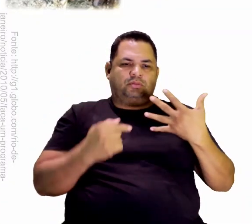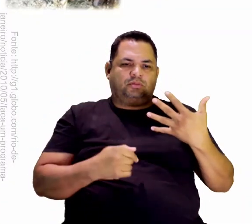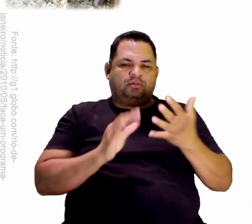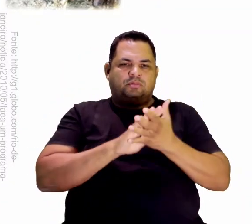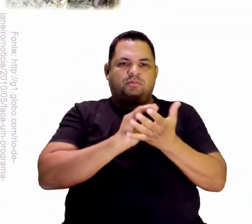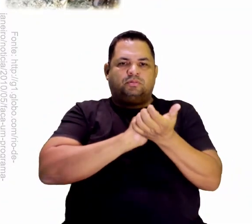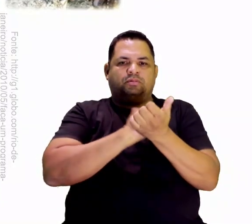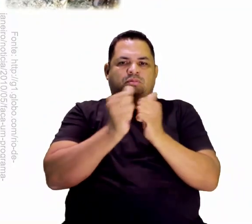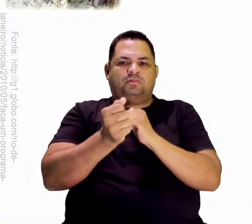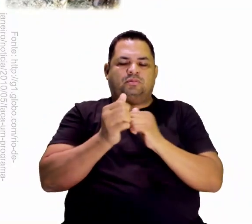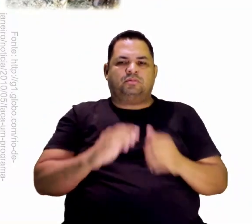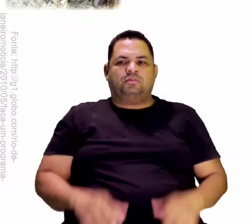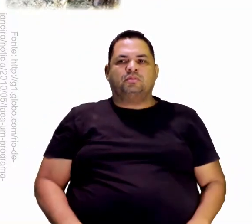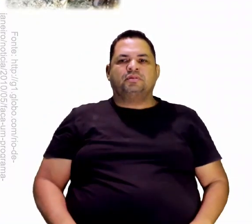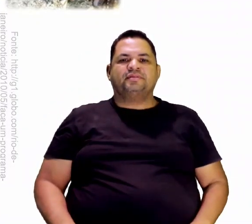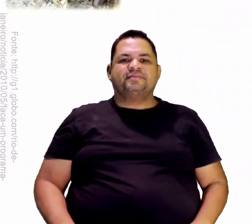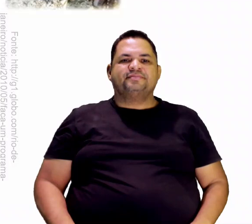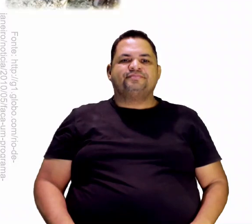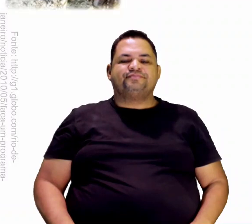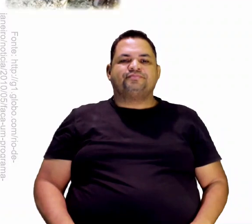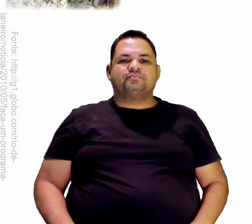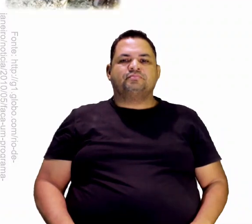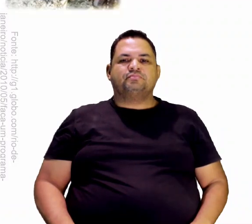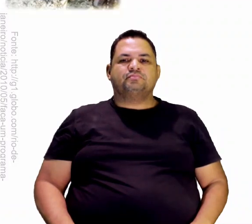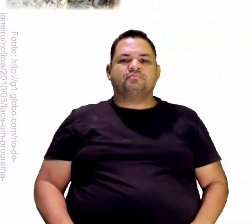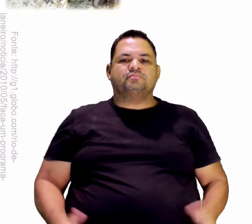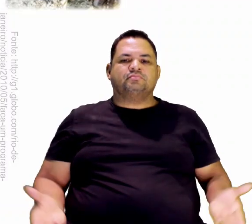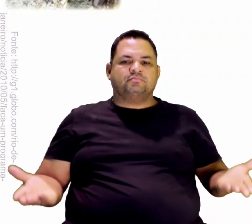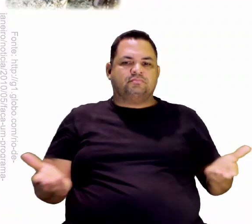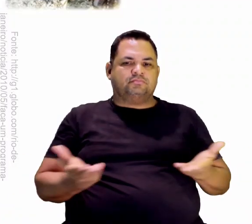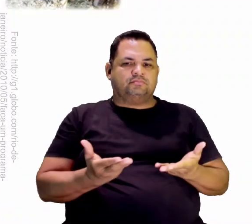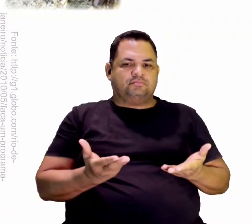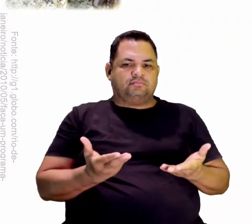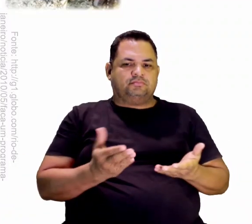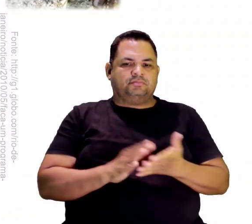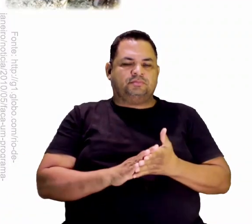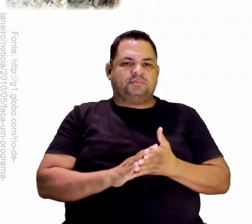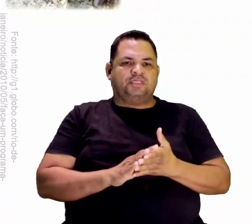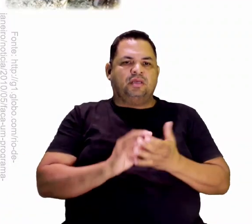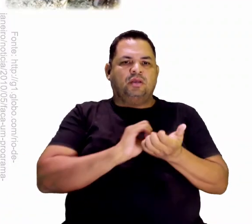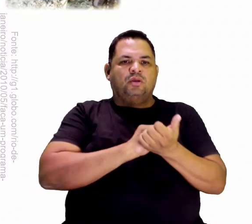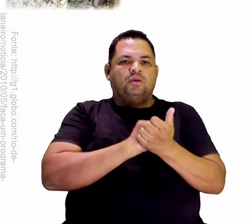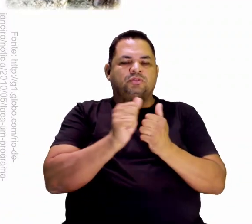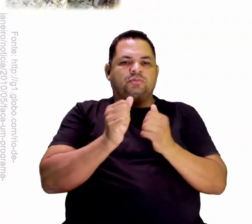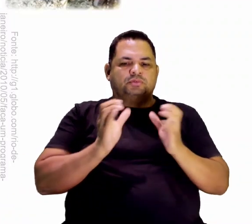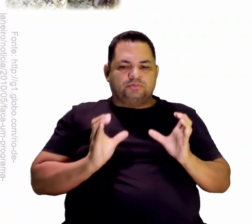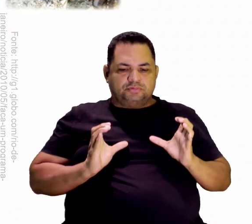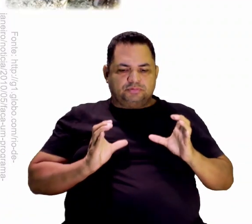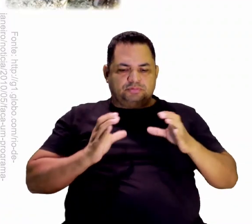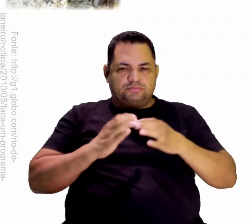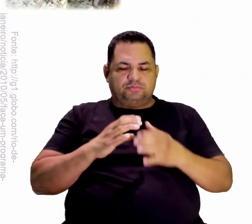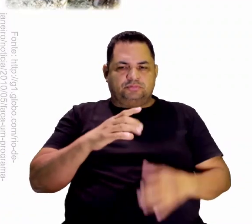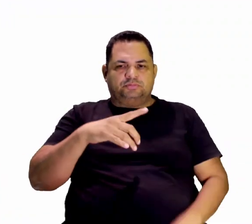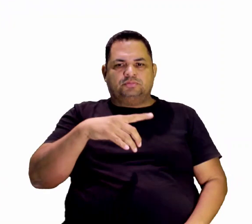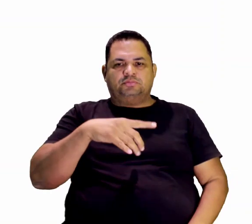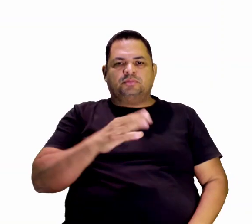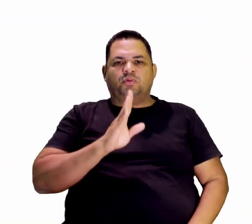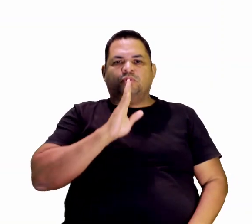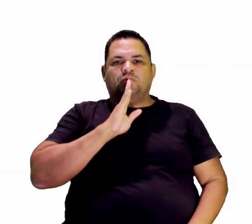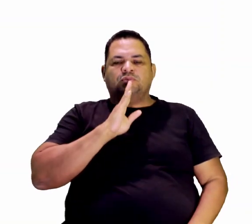de onde? Da natureza. Esses brilham meus olhos. Então, nós temos canoagem,